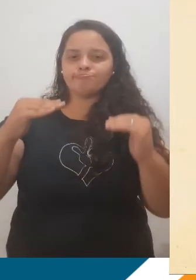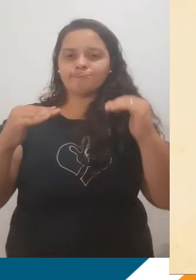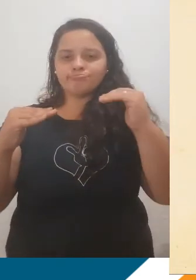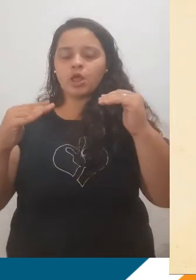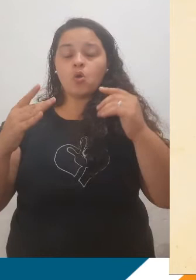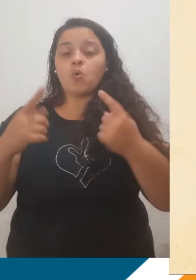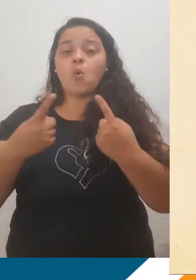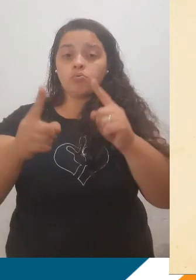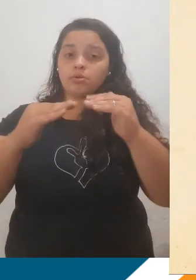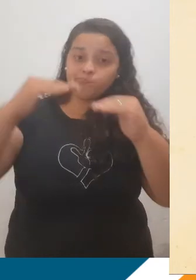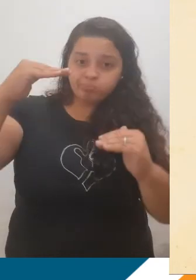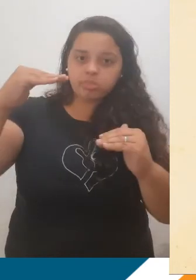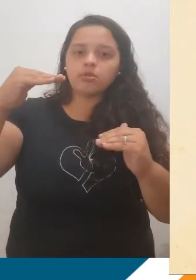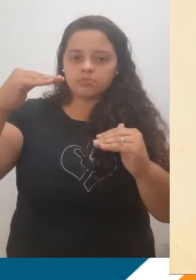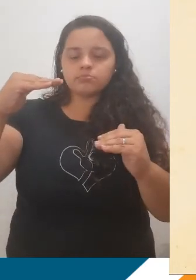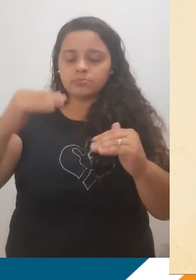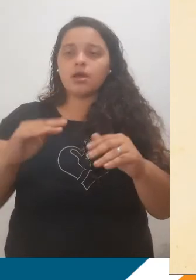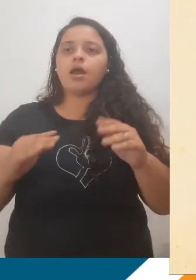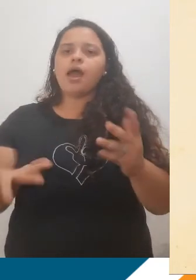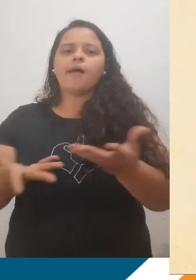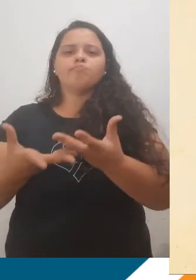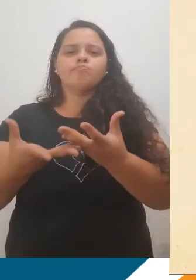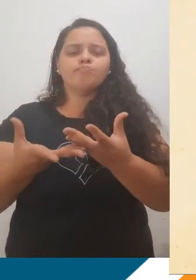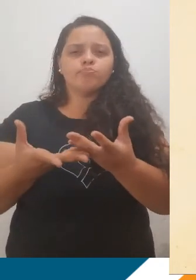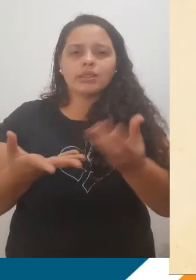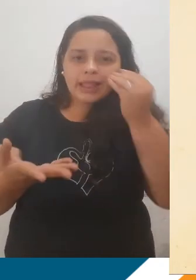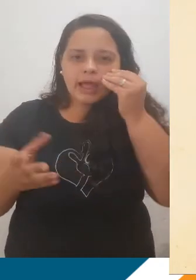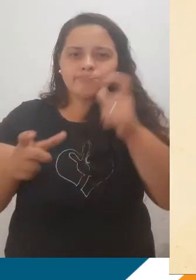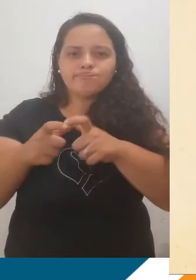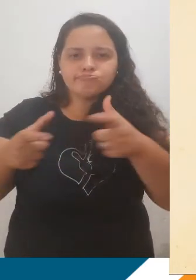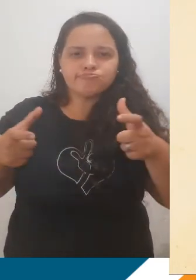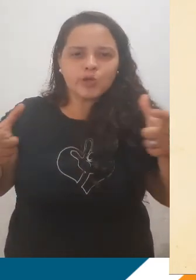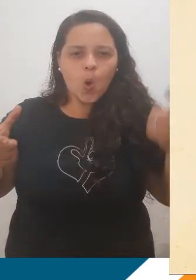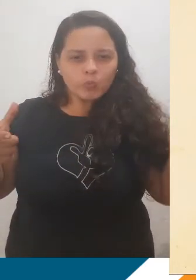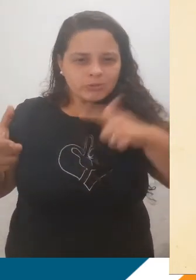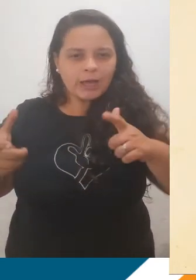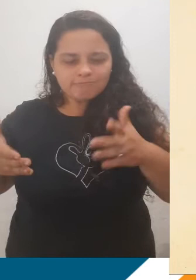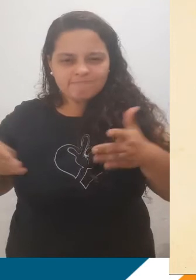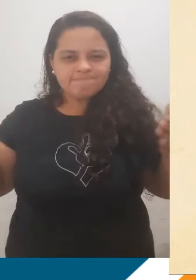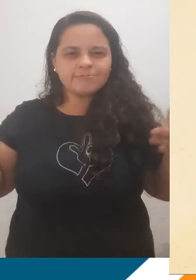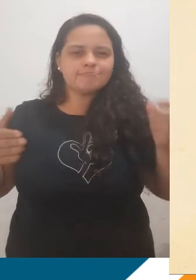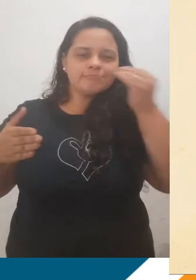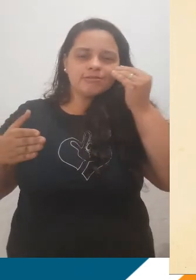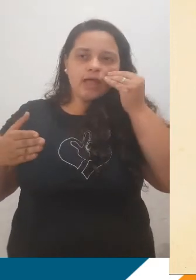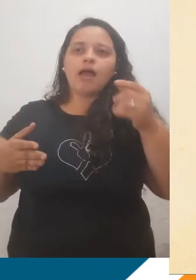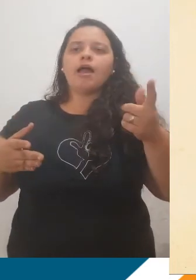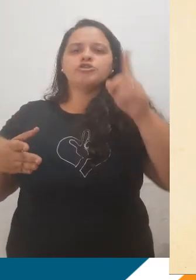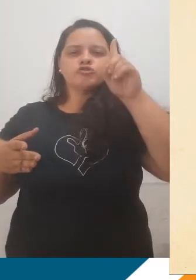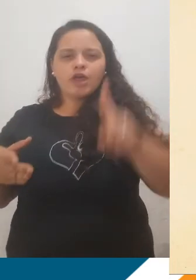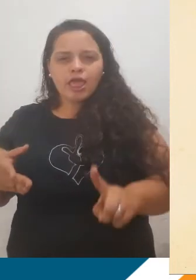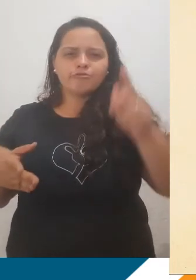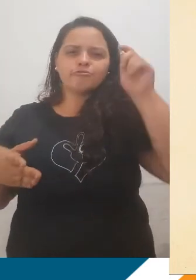começa a crescer muito nesse momento e que está também lutando por uma equiparação de direitos, né, por